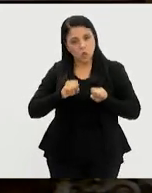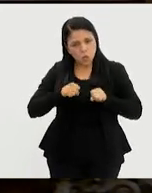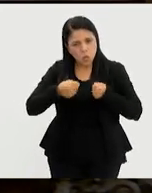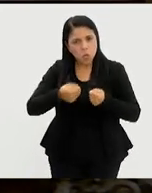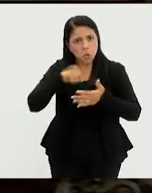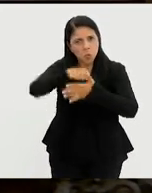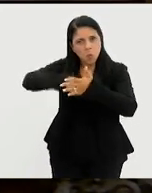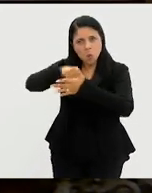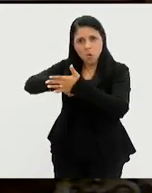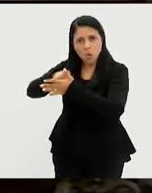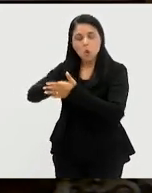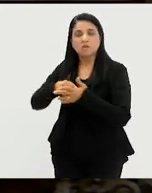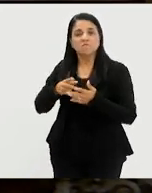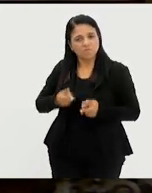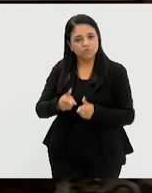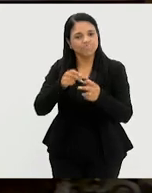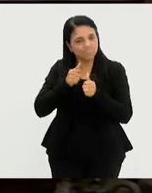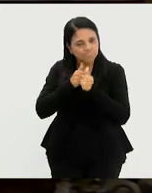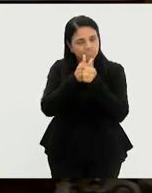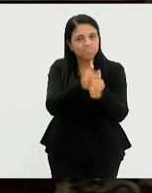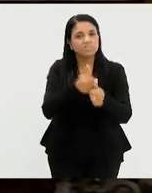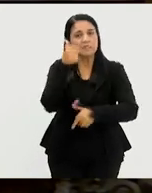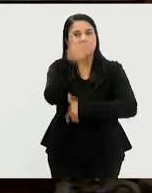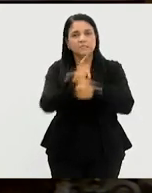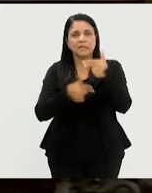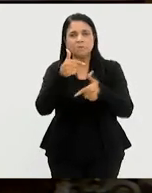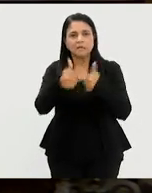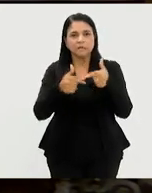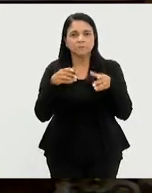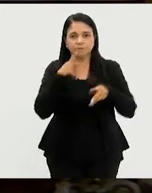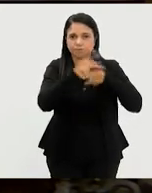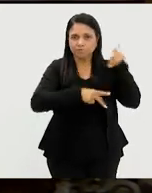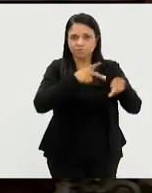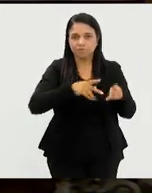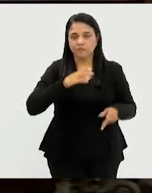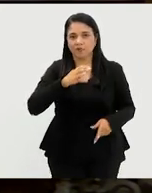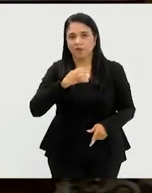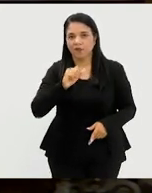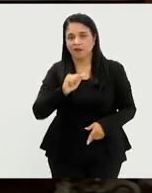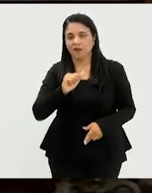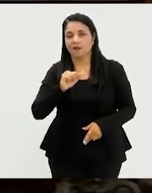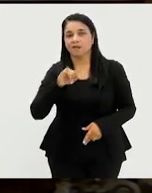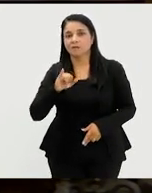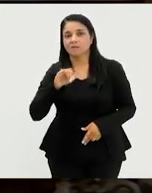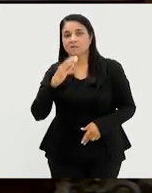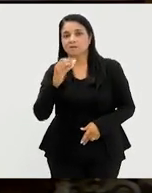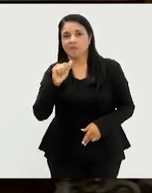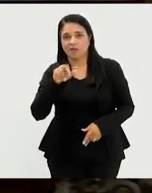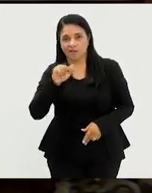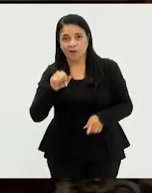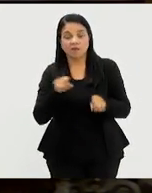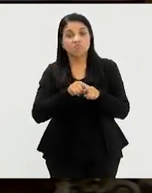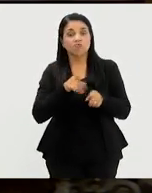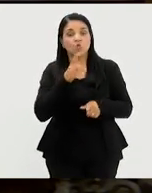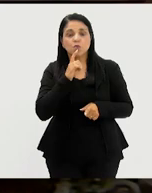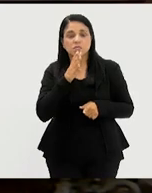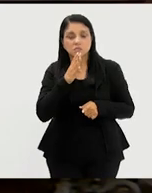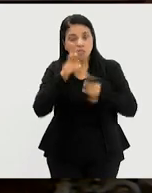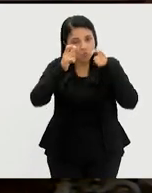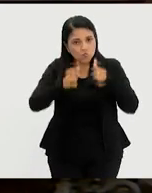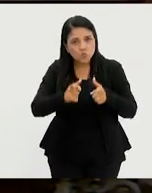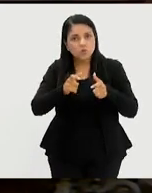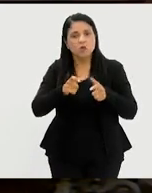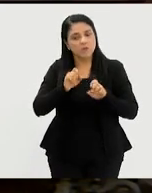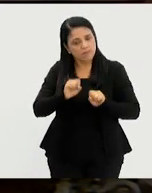vamos seguir com os Caiçaras trabalhando para que eles tenham o seu direito ao território reconhecido e a sua importância na